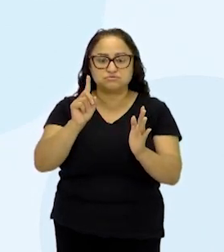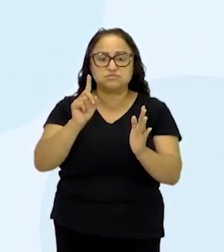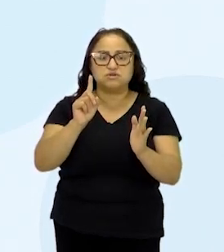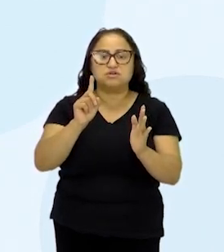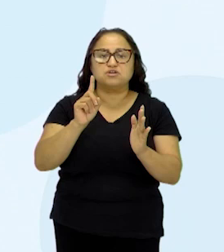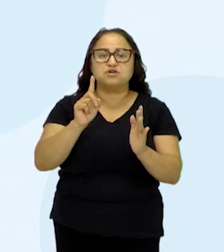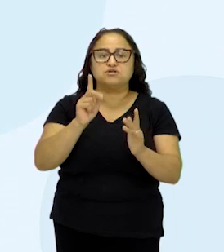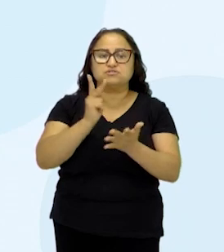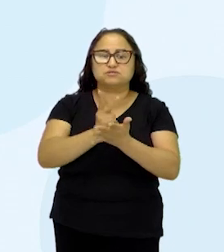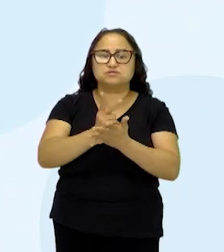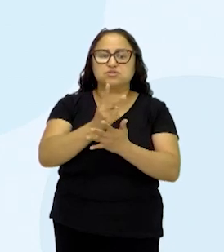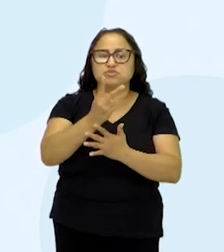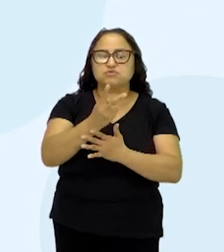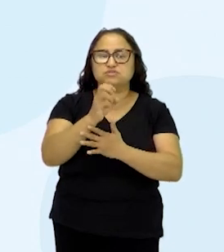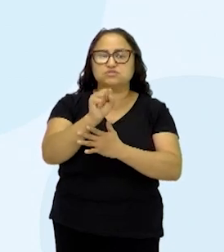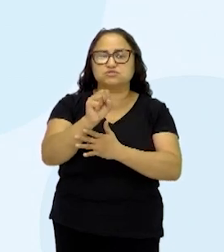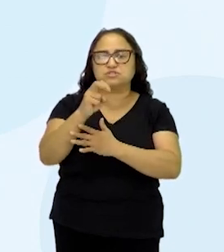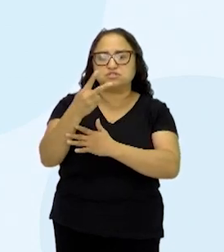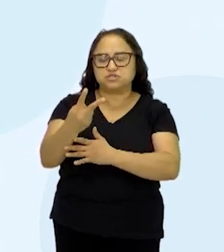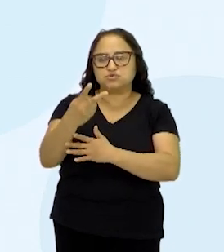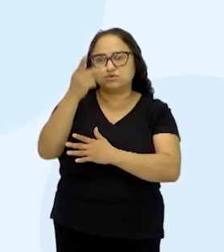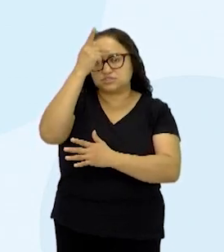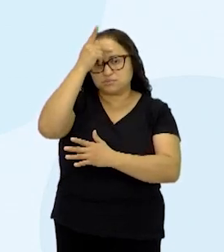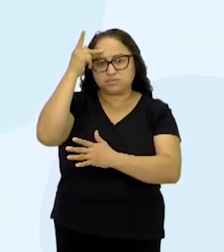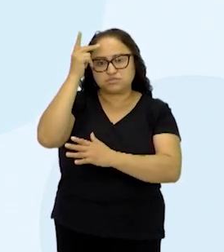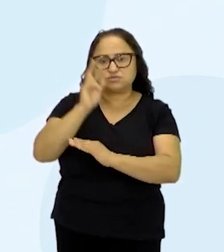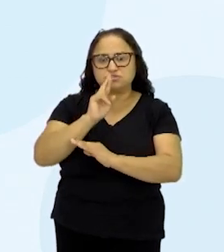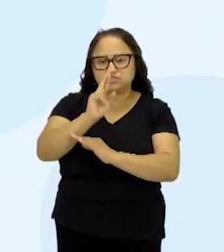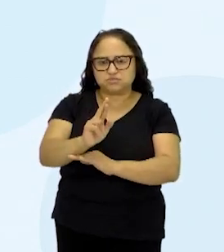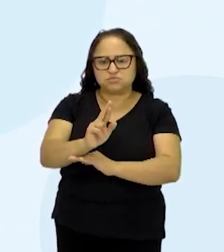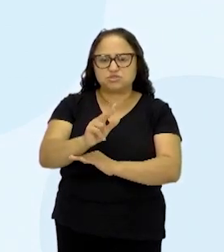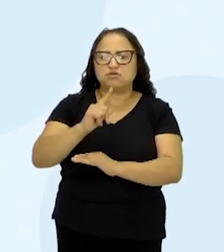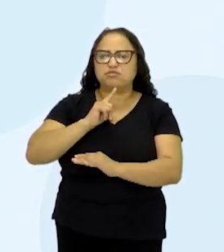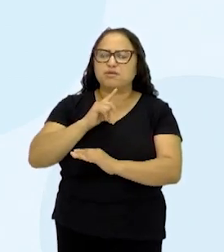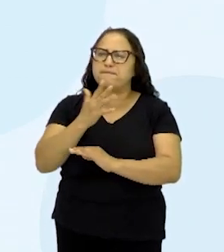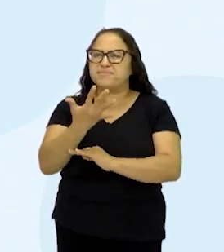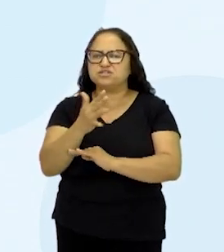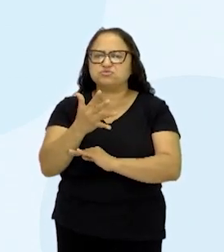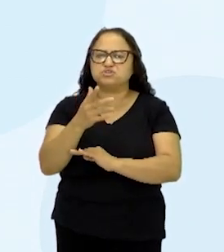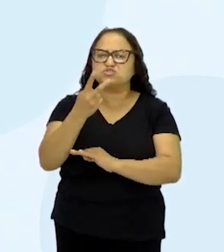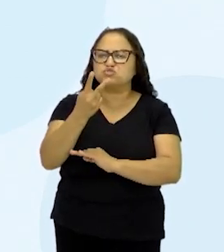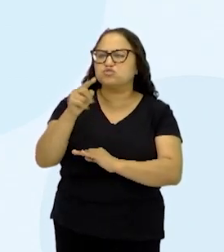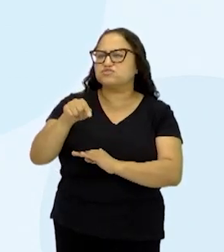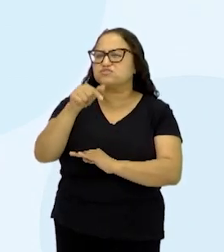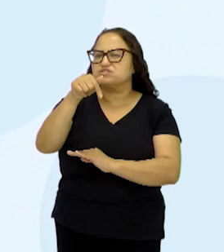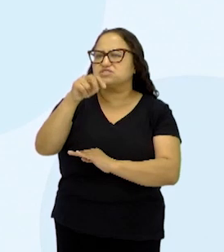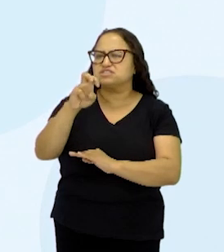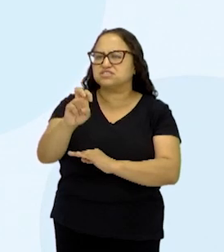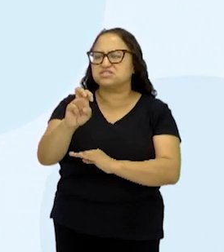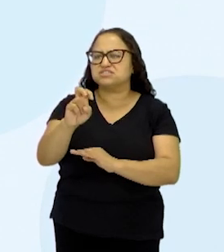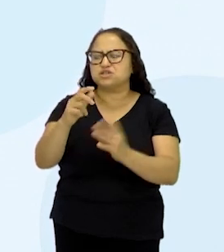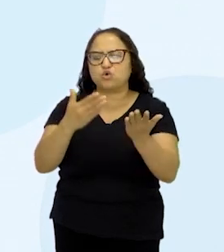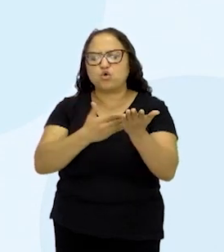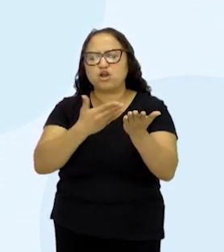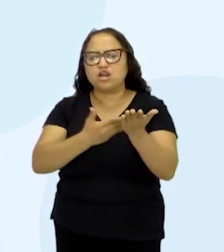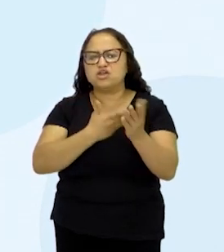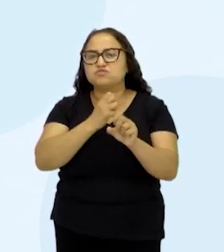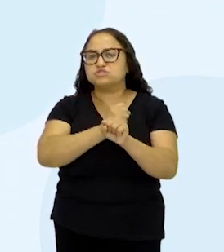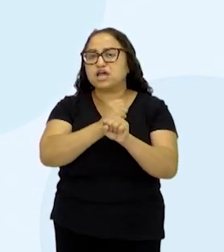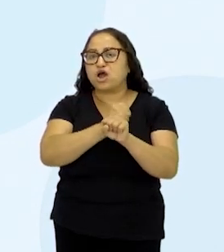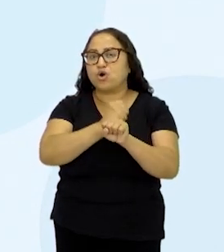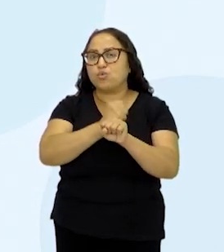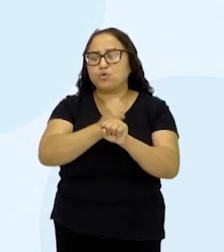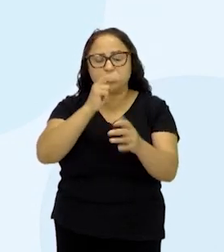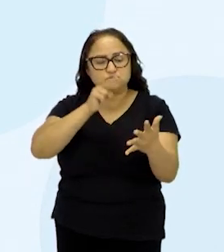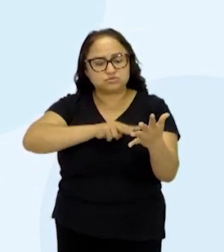dividir por 232 pessoas que responderam, e vai dar em cerca de 2,75 livros ao ano lido, né,